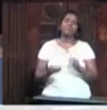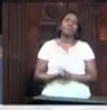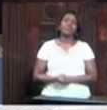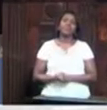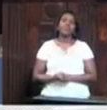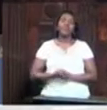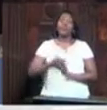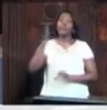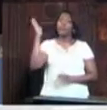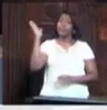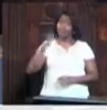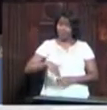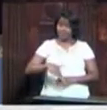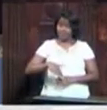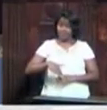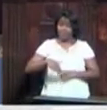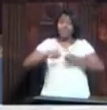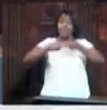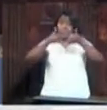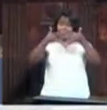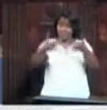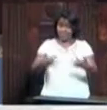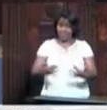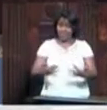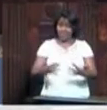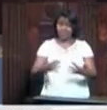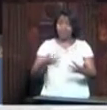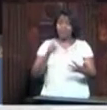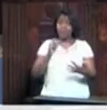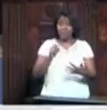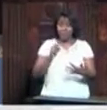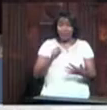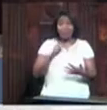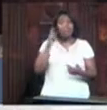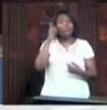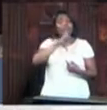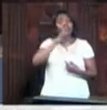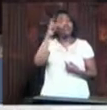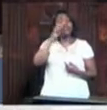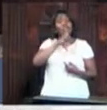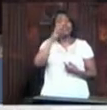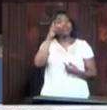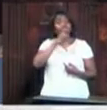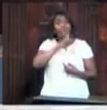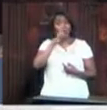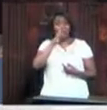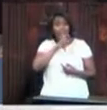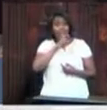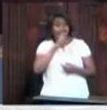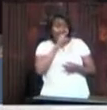Trago, senhor presidente, para dizer que mentem aqueles que,